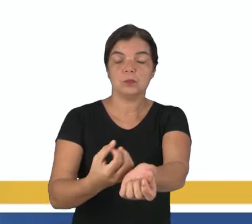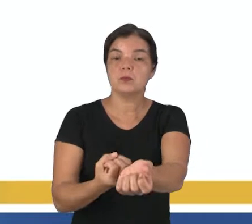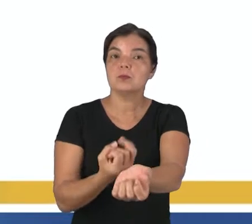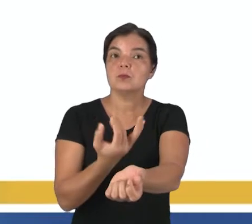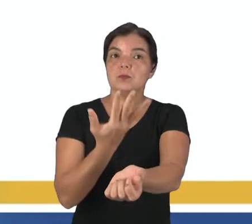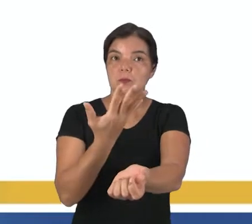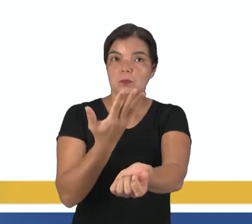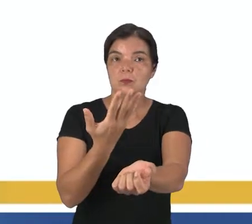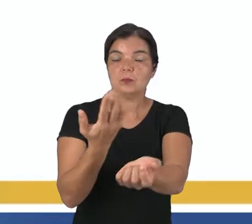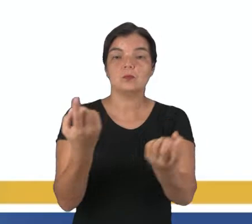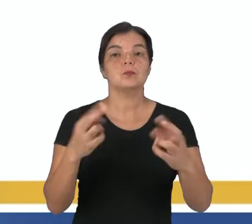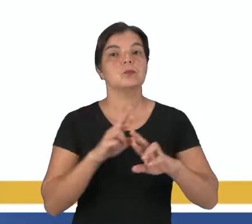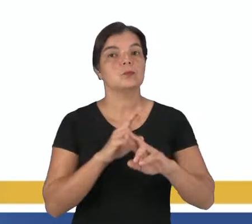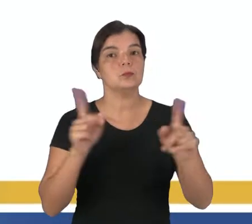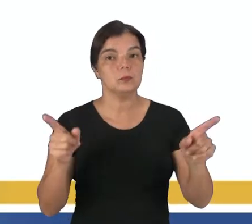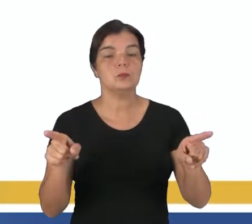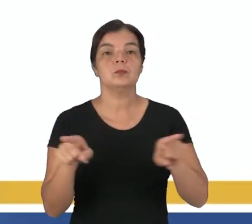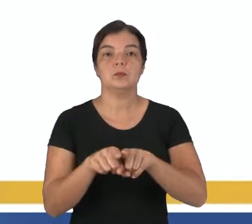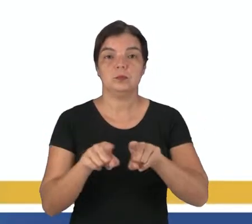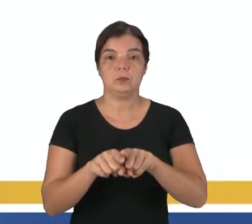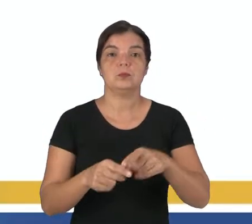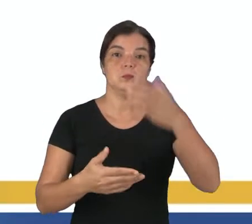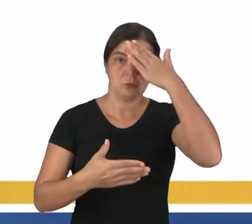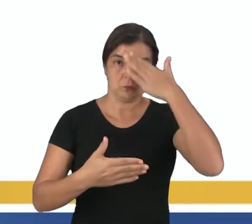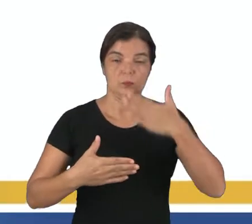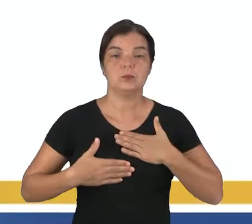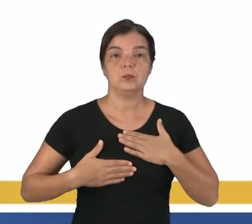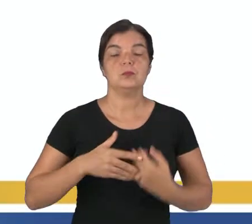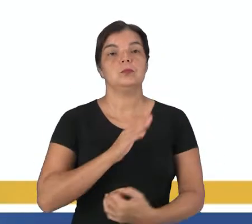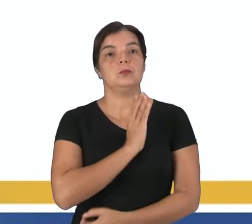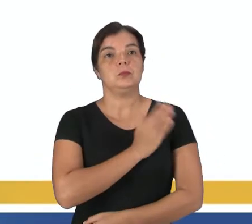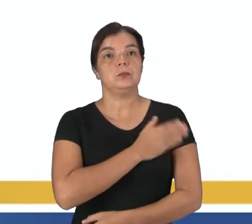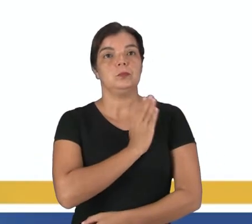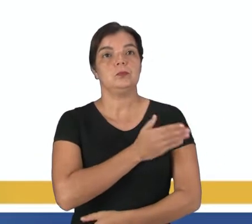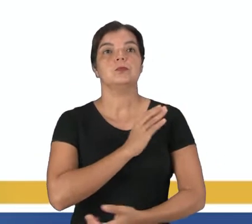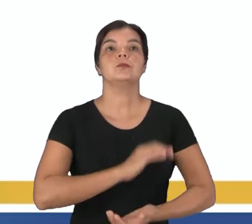ele flui no sentido inverso, é do corpo para o coração.